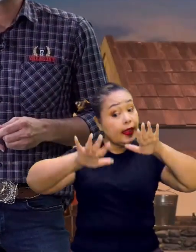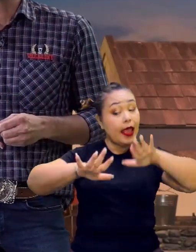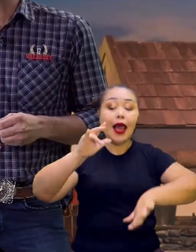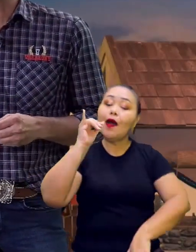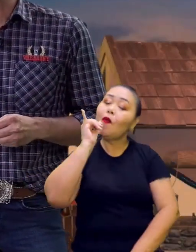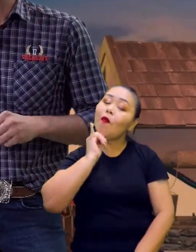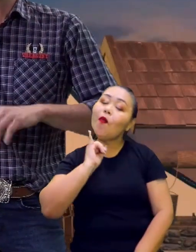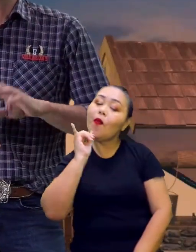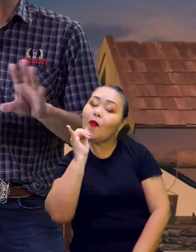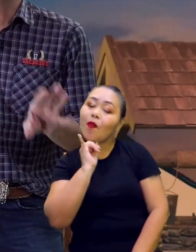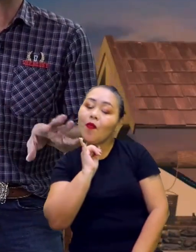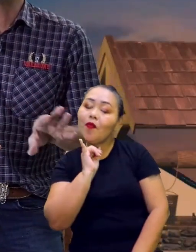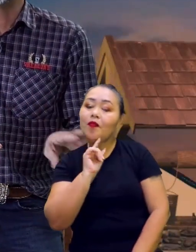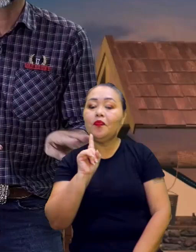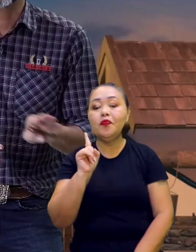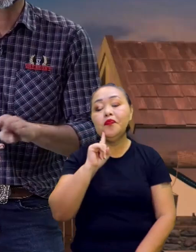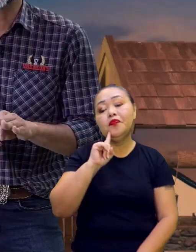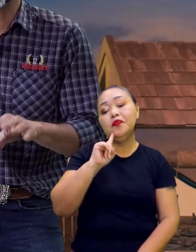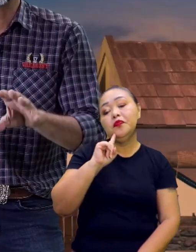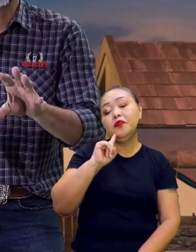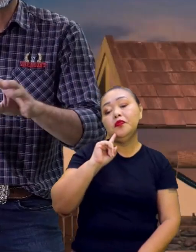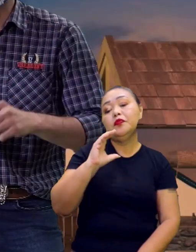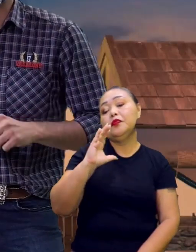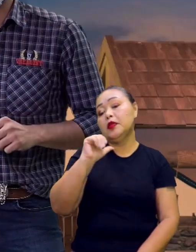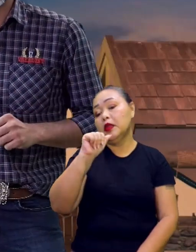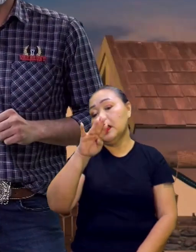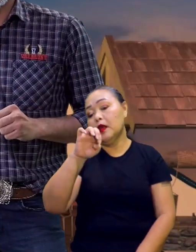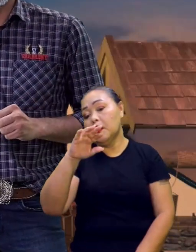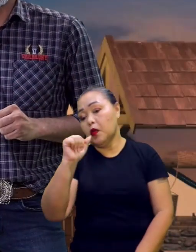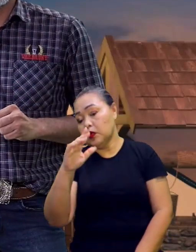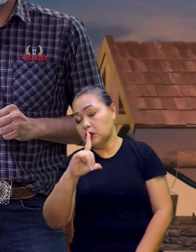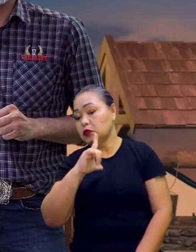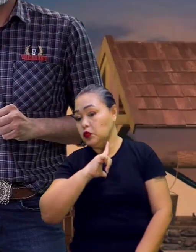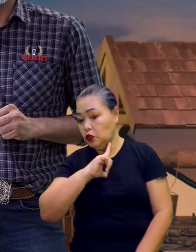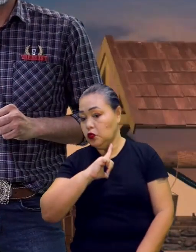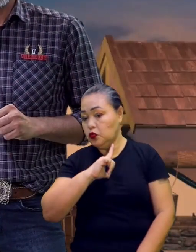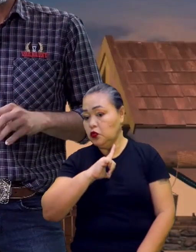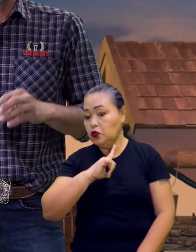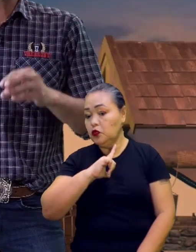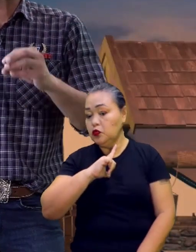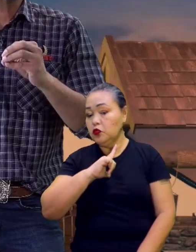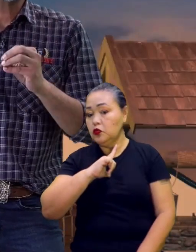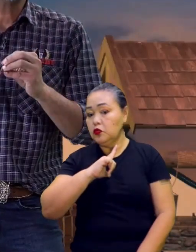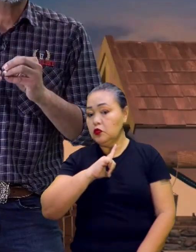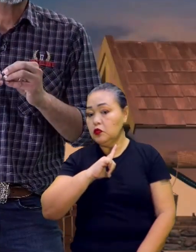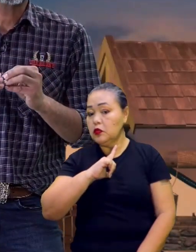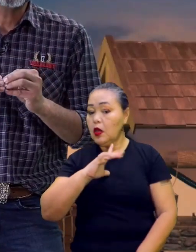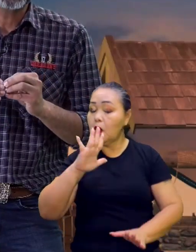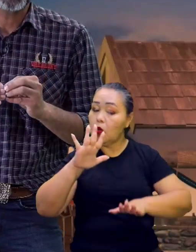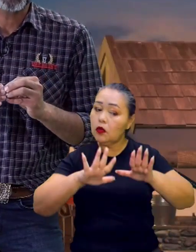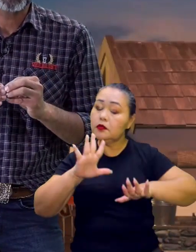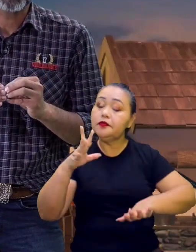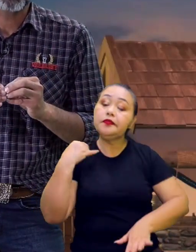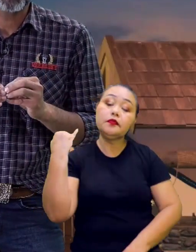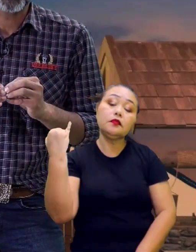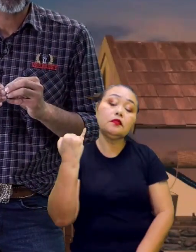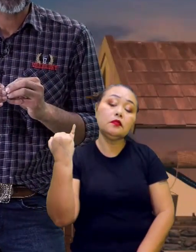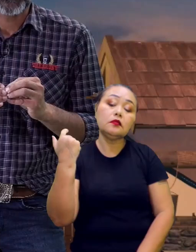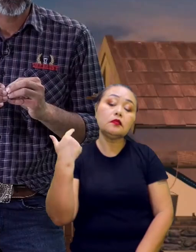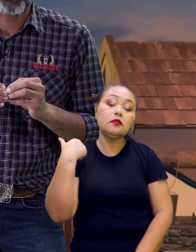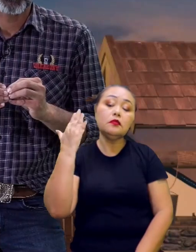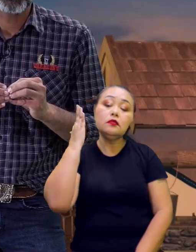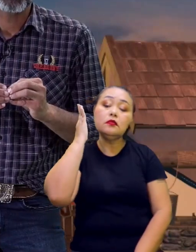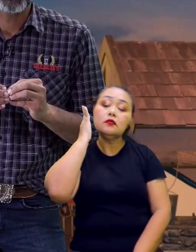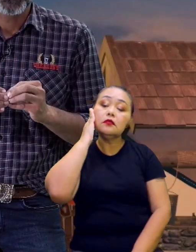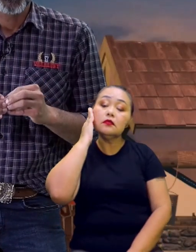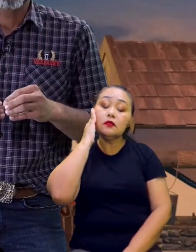exemplos dos fatores bióticos e abióticos existentes nesse bioma. Mas qual a importância de a gente ter visto isso